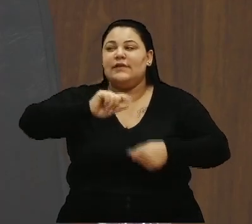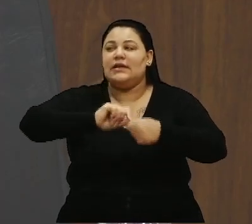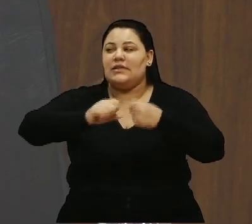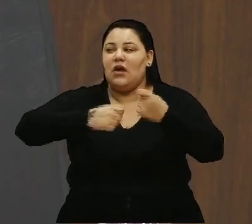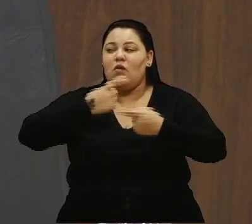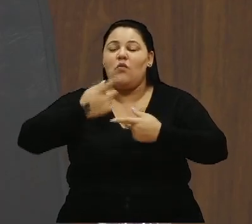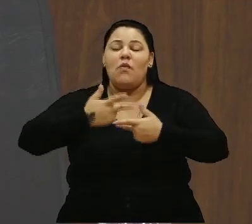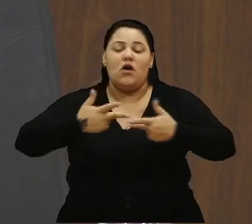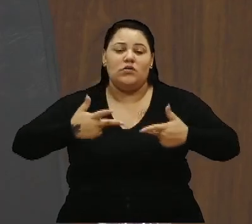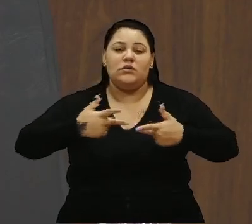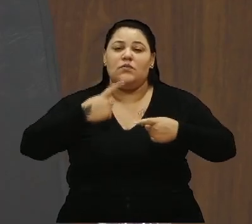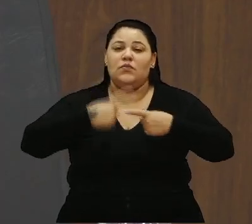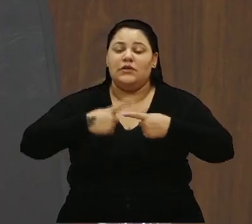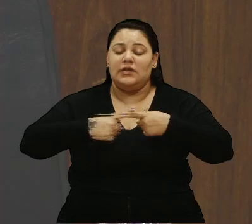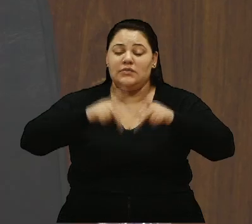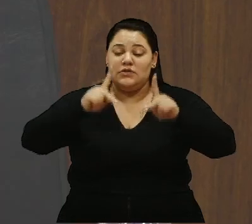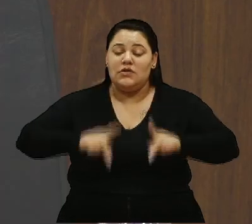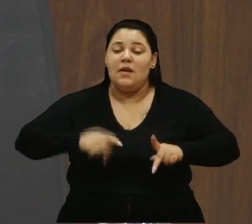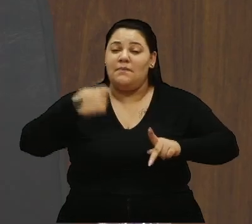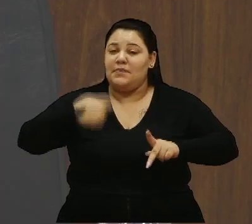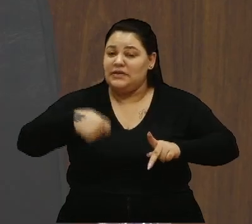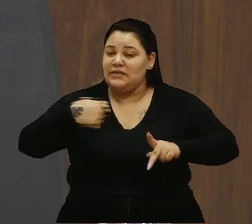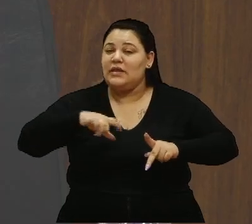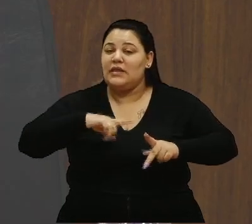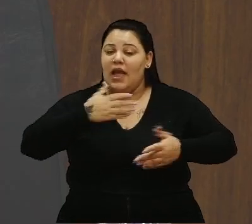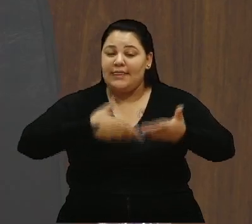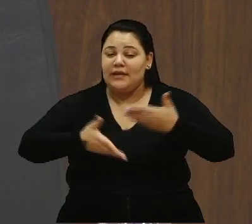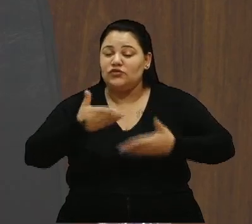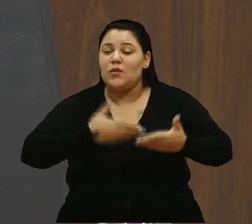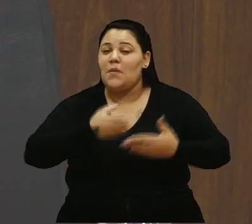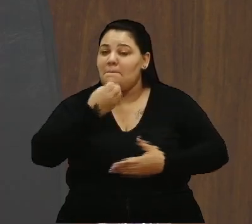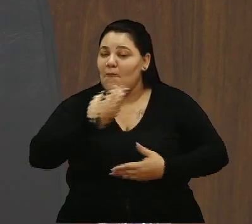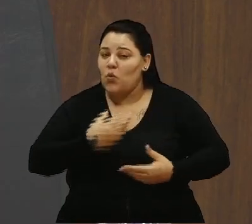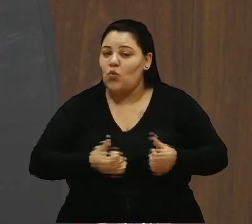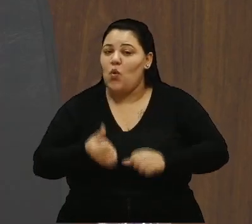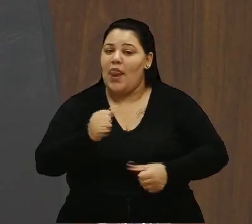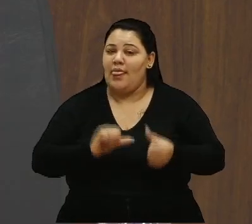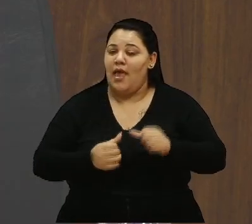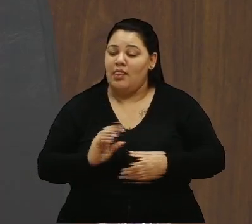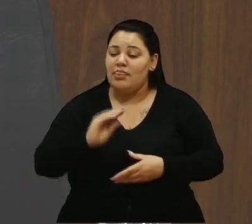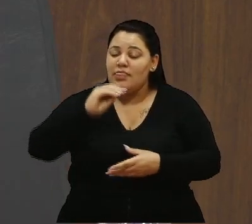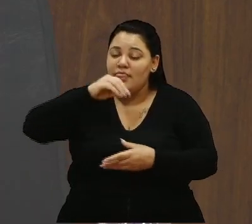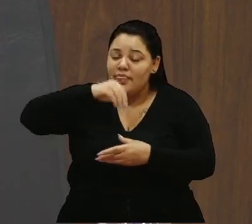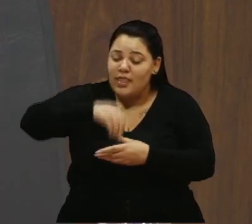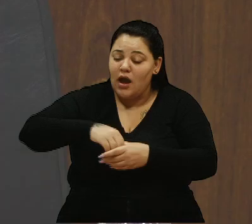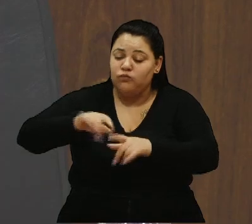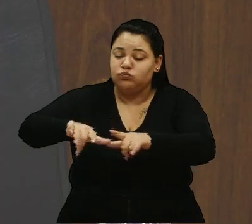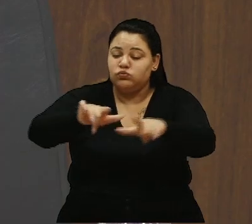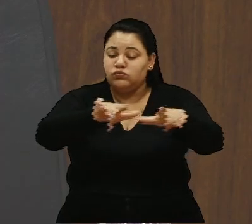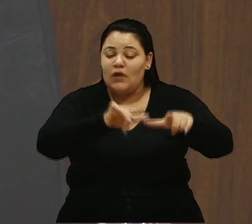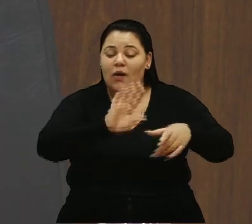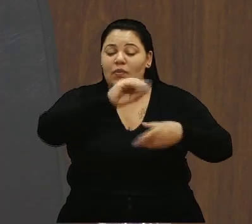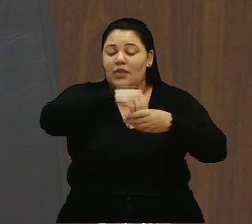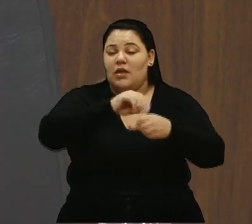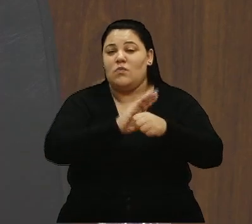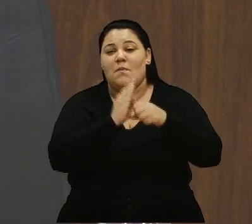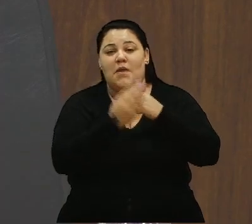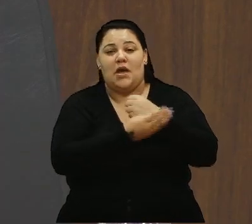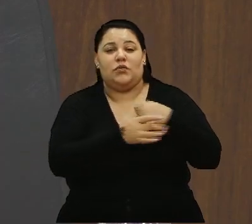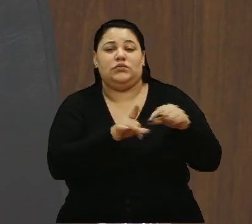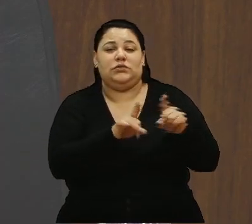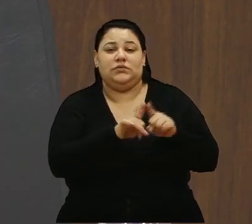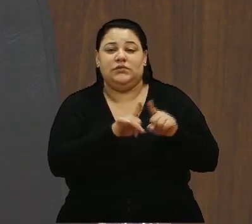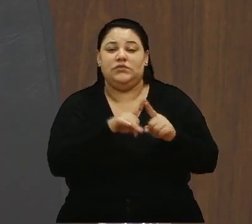pessoas precisam de um atendimento garantido e de qualidade dentro das suas localidades, dentro das UBSs, com